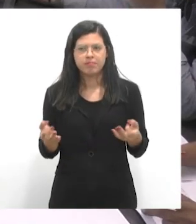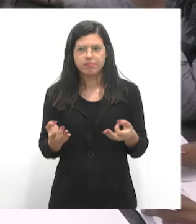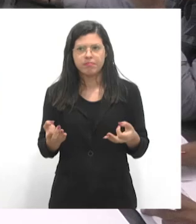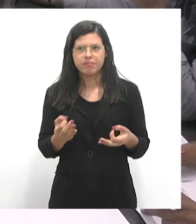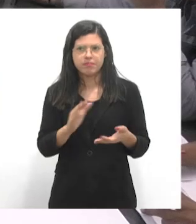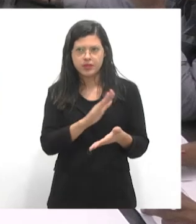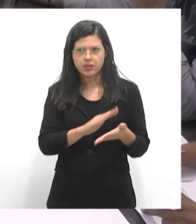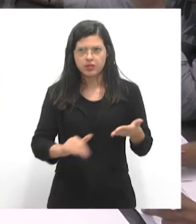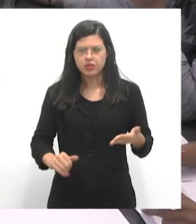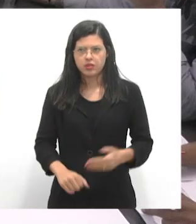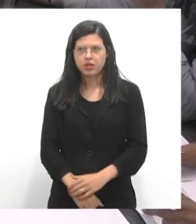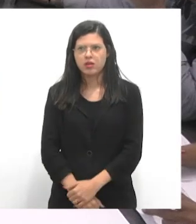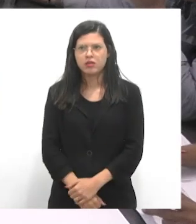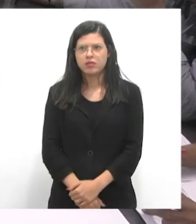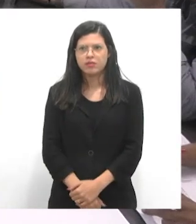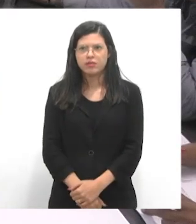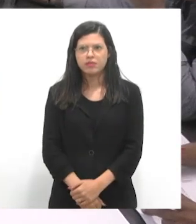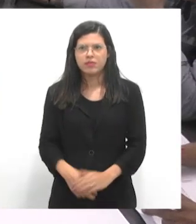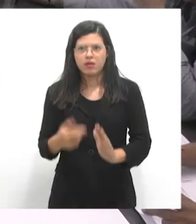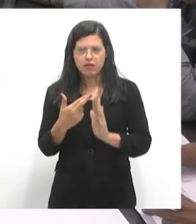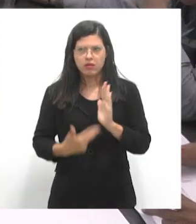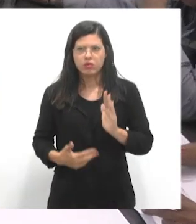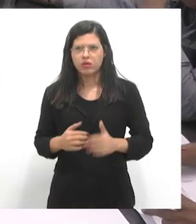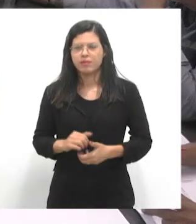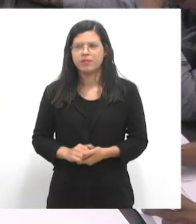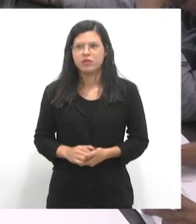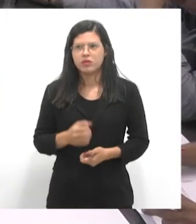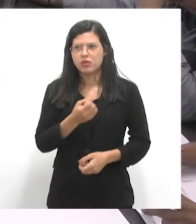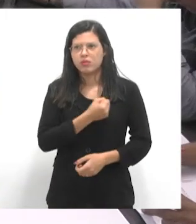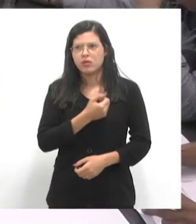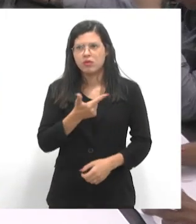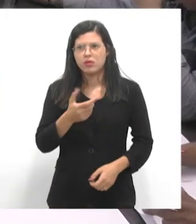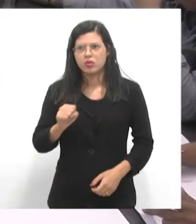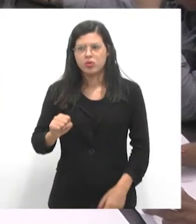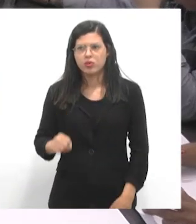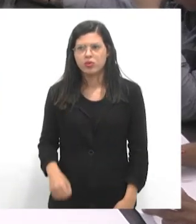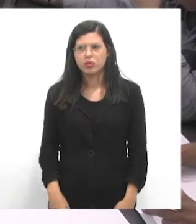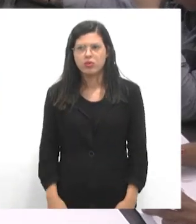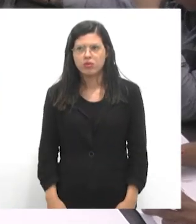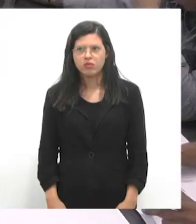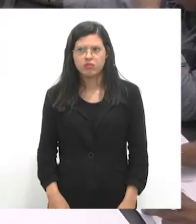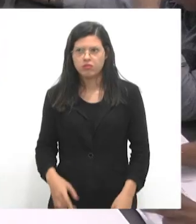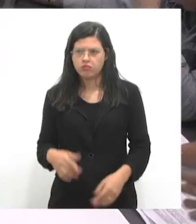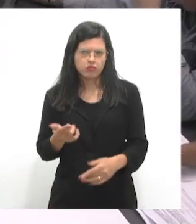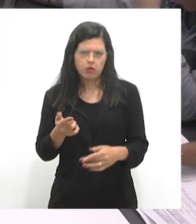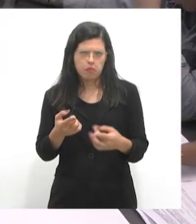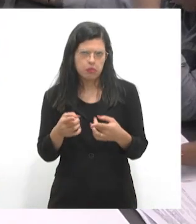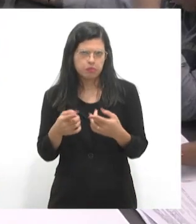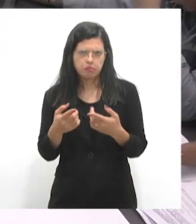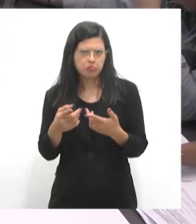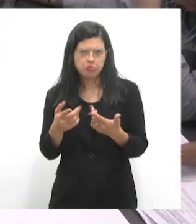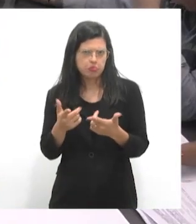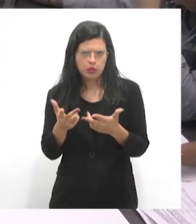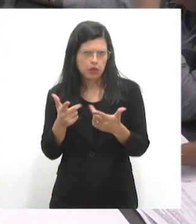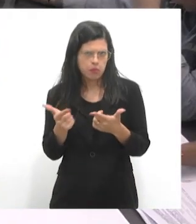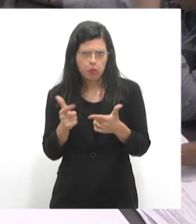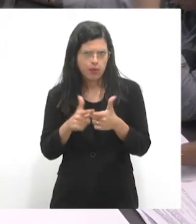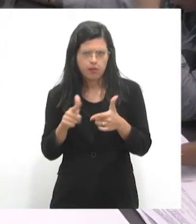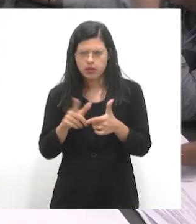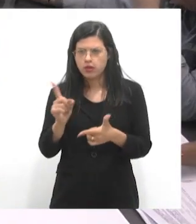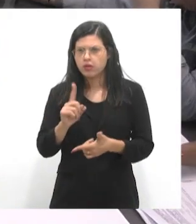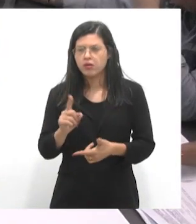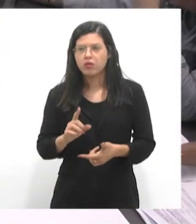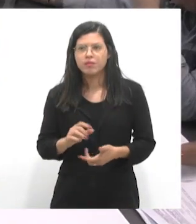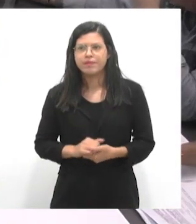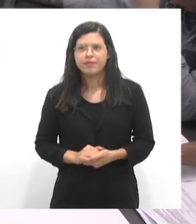está retirado pela relatora. 28, eu também não vejo nenhum óbice nisso, não, mas é só saber exatamente a